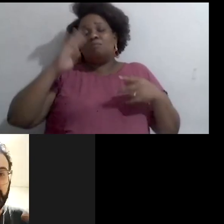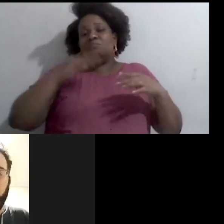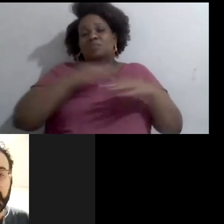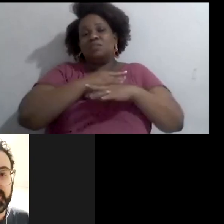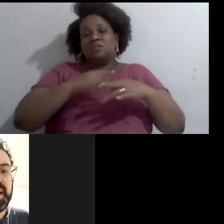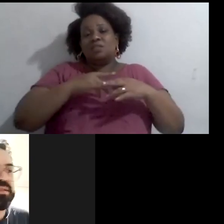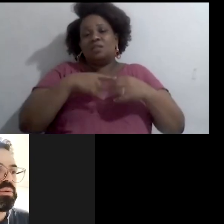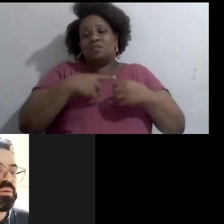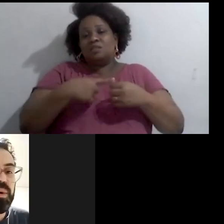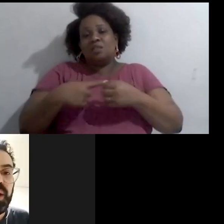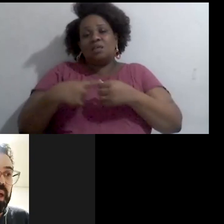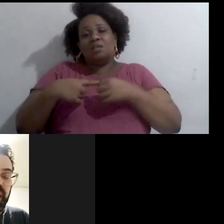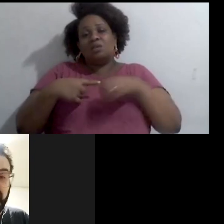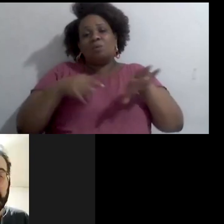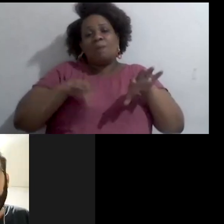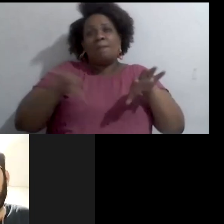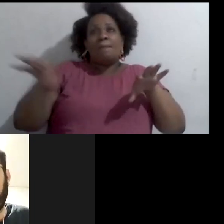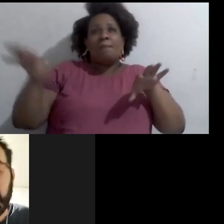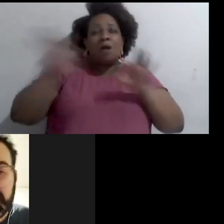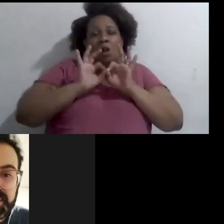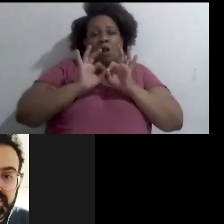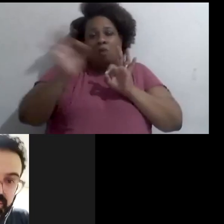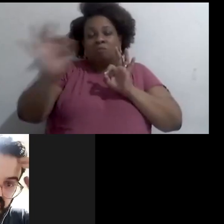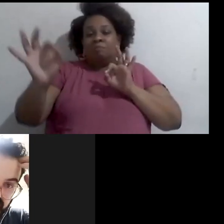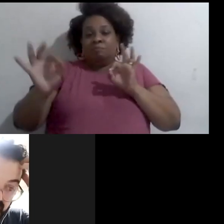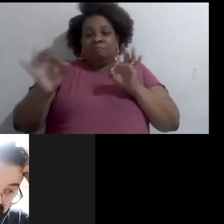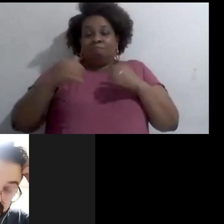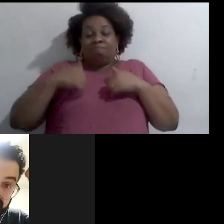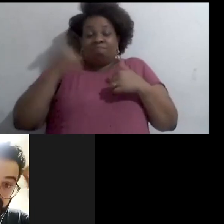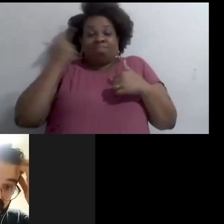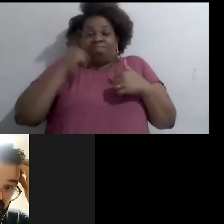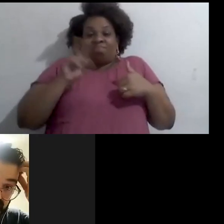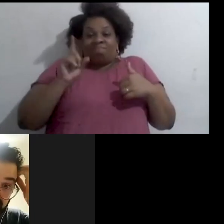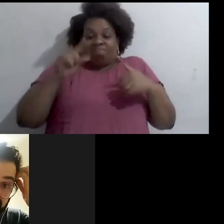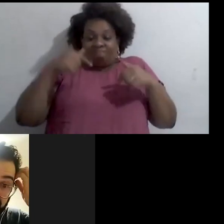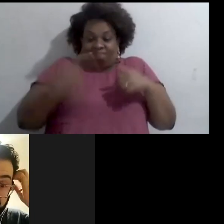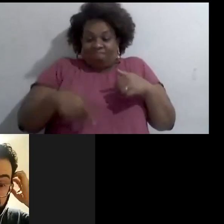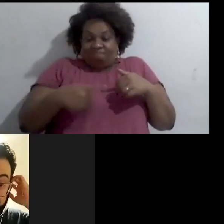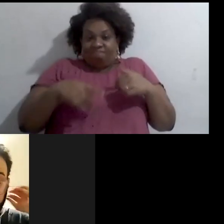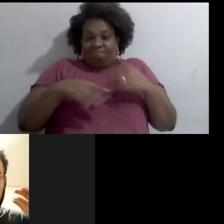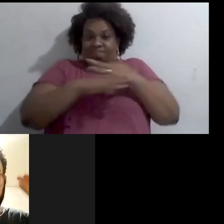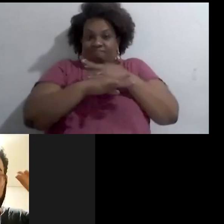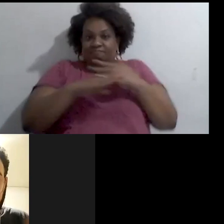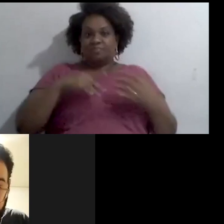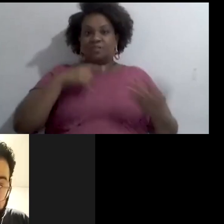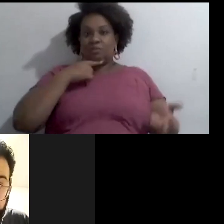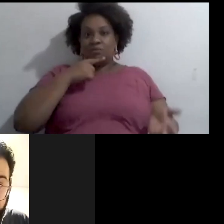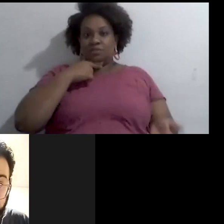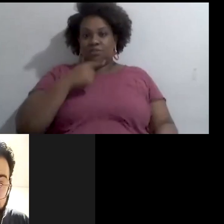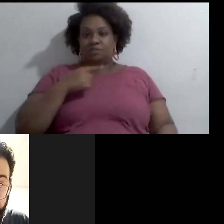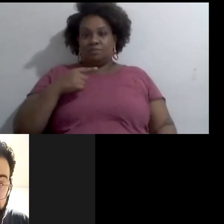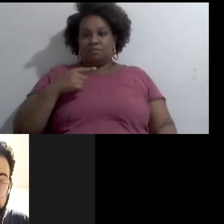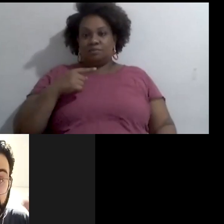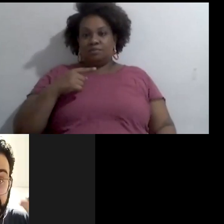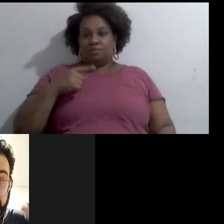interioranas, do porte, como cidades que eu estou, eu simplesmente não consigo desenvolver aqui na minha cidade. É difícil trabalhar